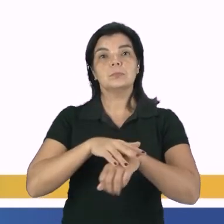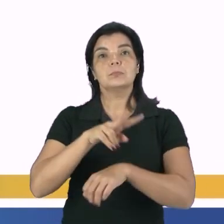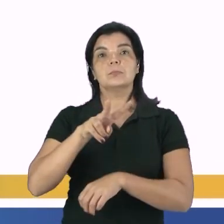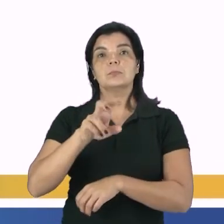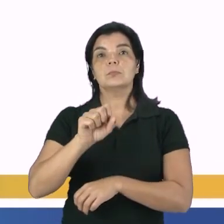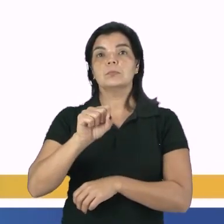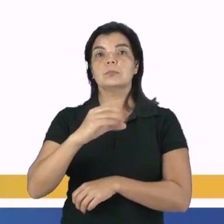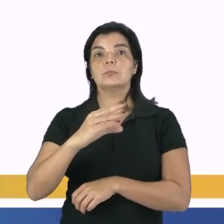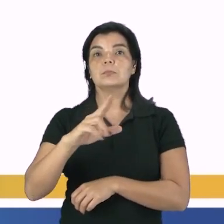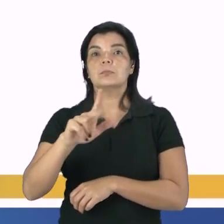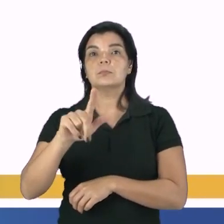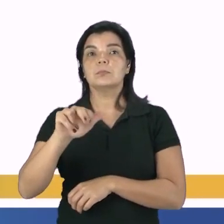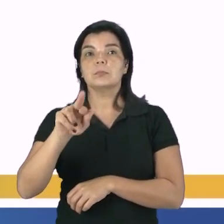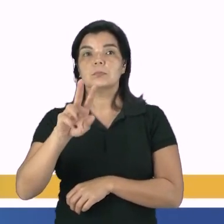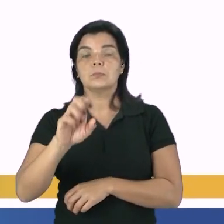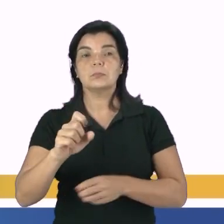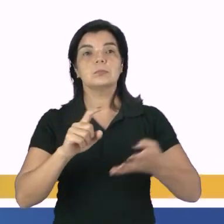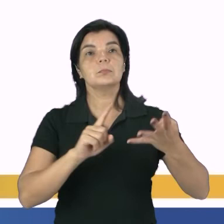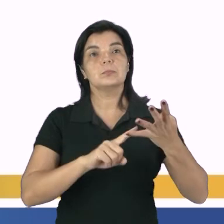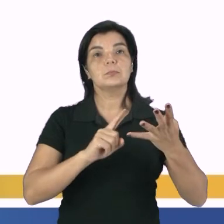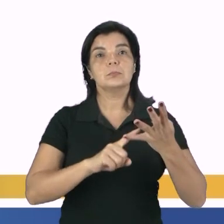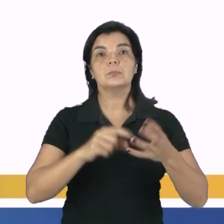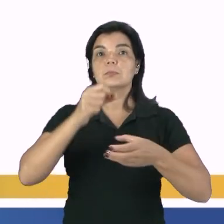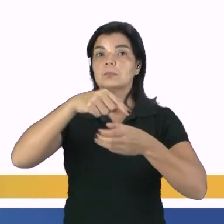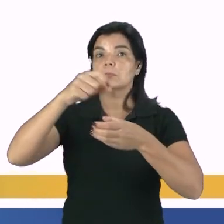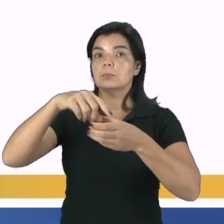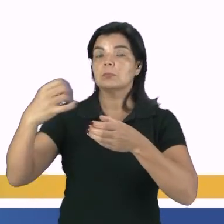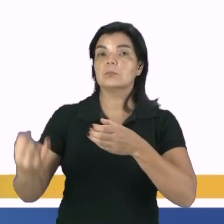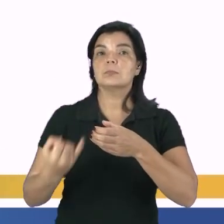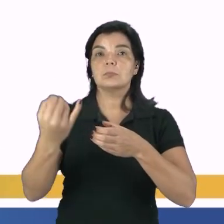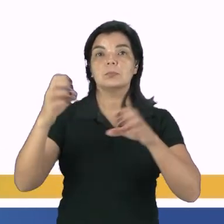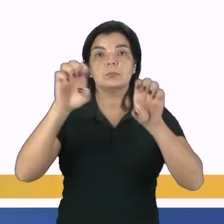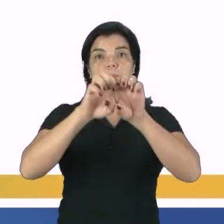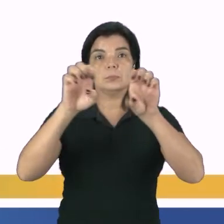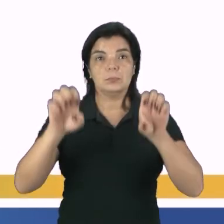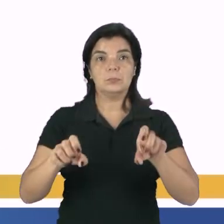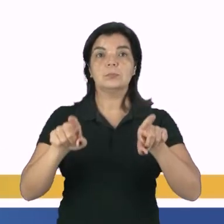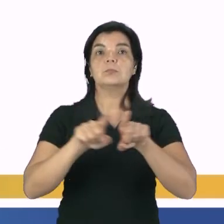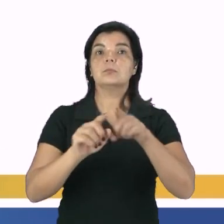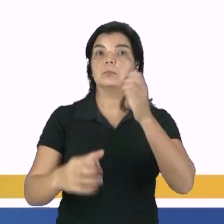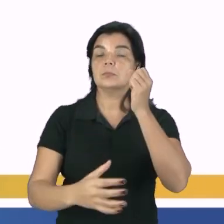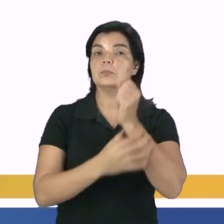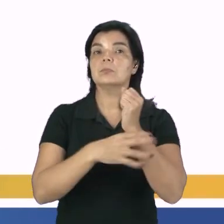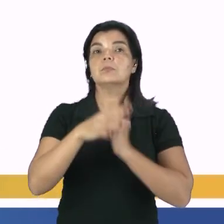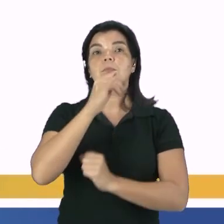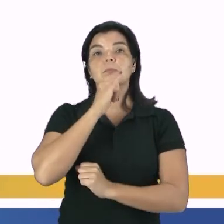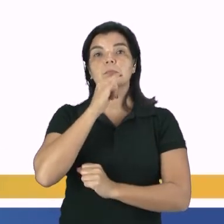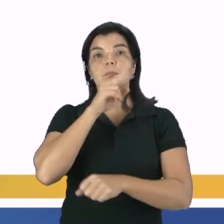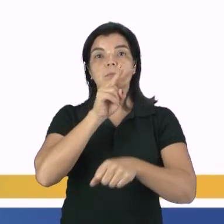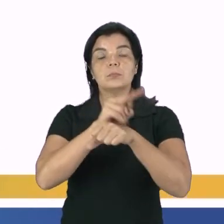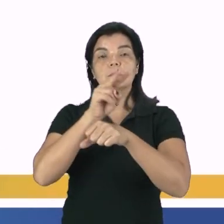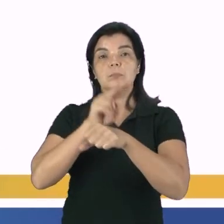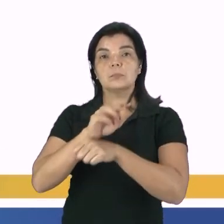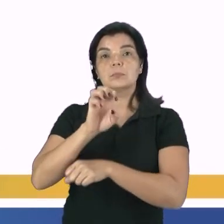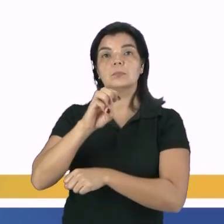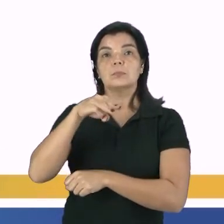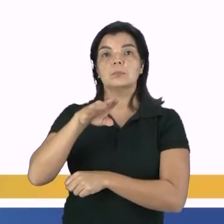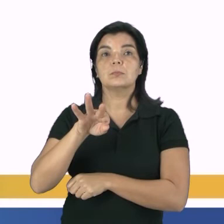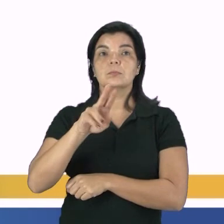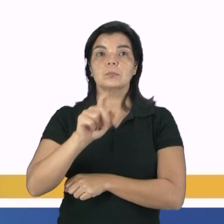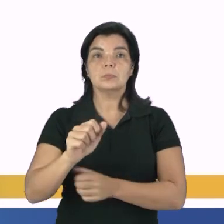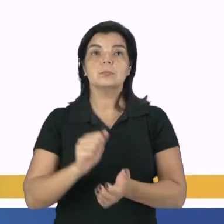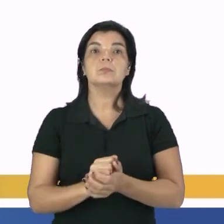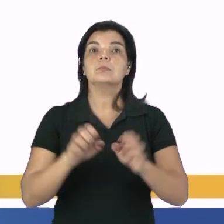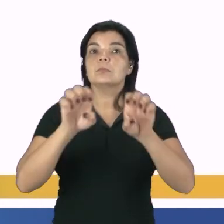vasculares. E na questão 4, as sementes são importantes estruturas reprodutivas que garantem, por exemplo, a proteção do